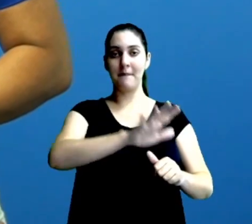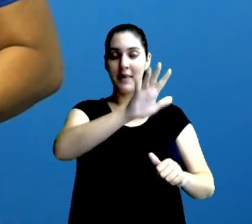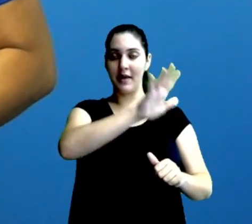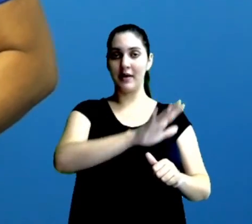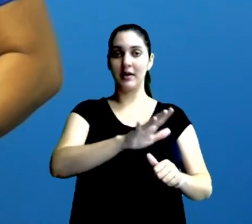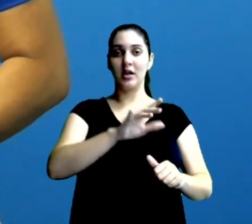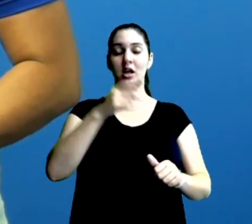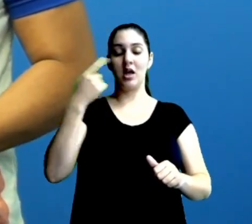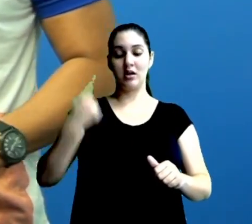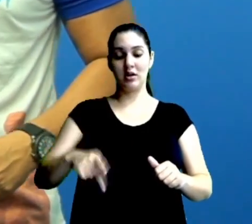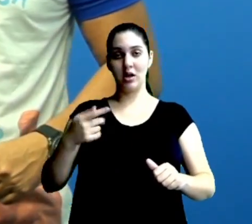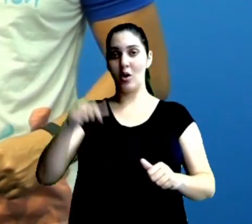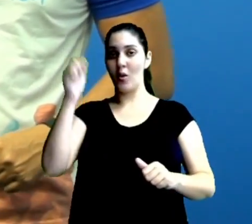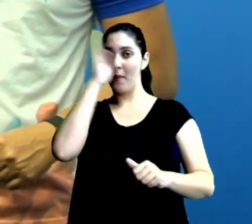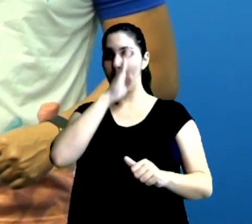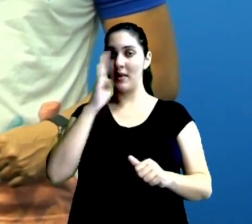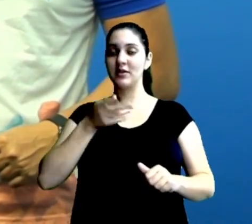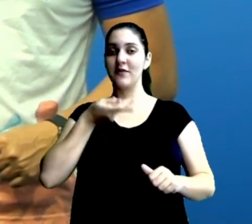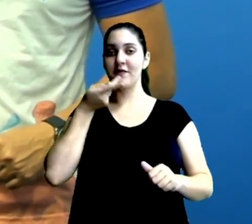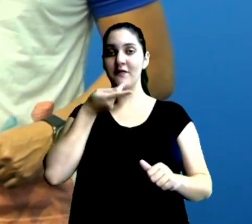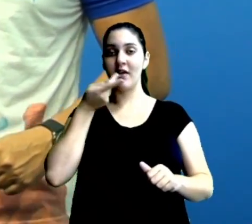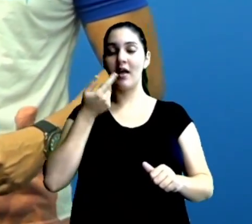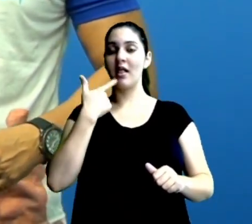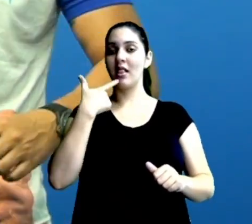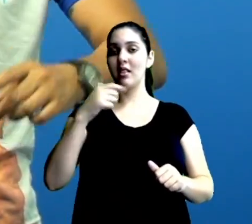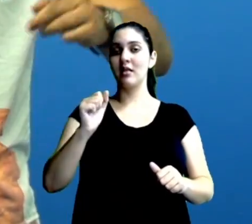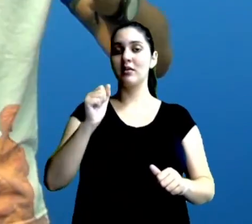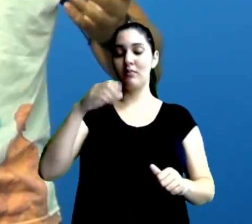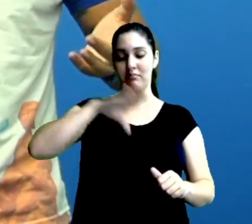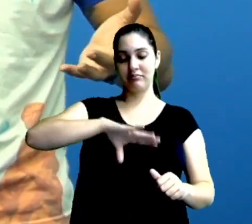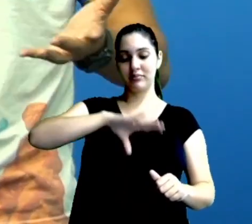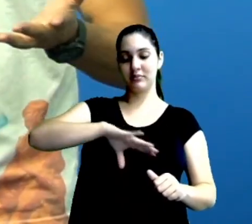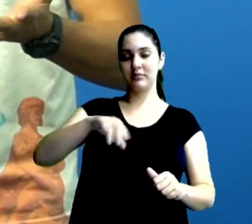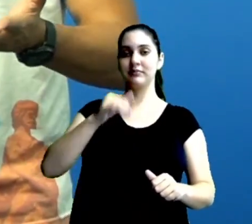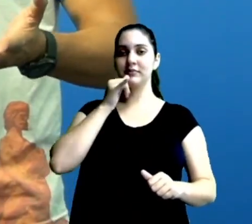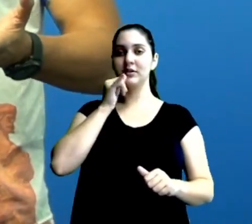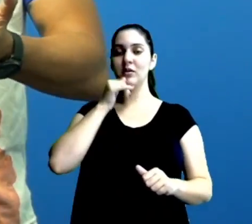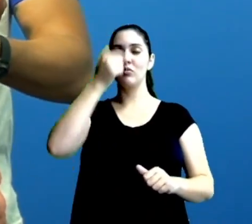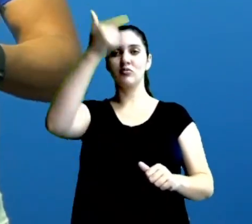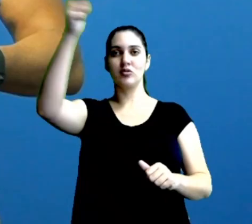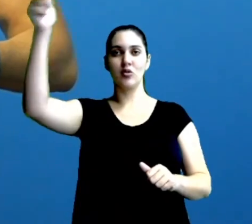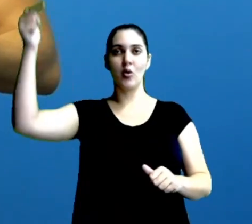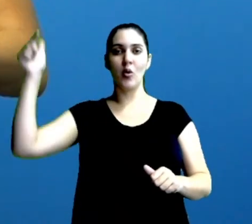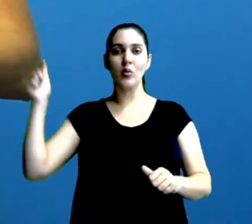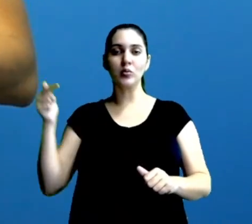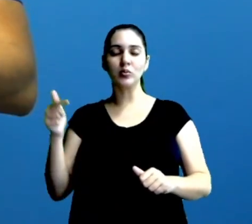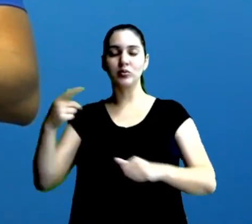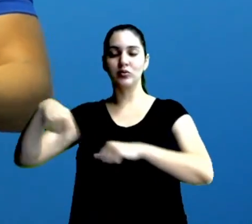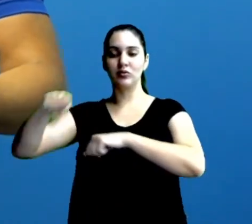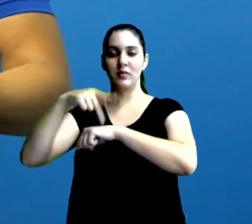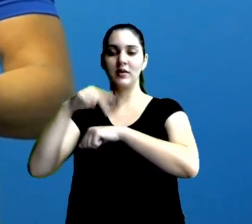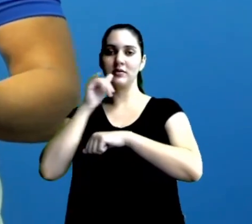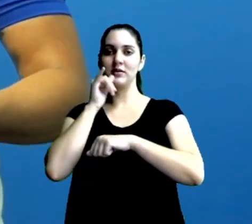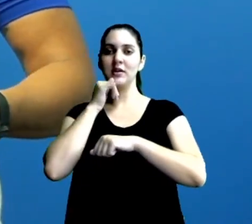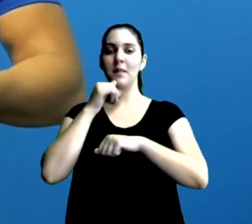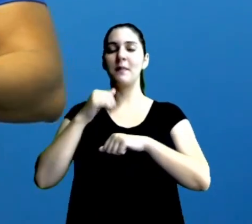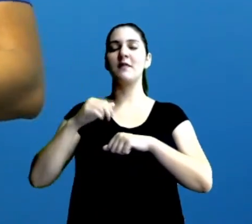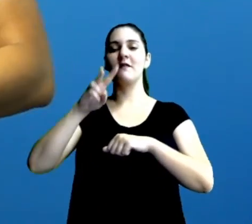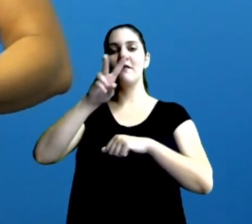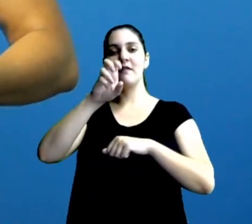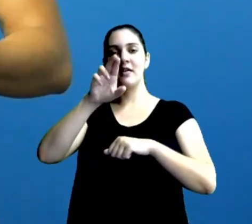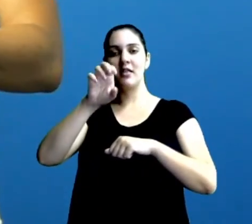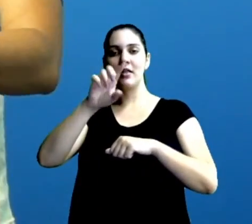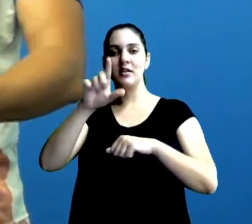língua portuguesa. Todos os demais falam espanhol. Observe que todos os nossos vizinhos, Venezuela, Uruguai,